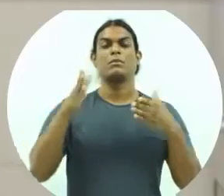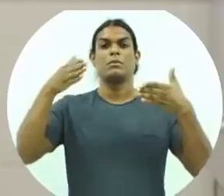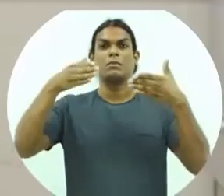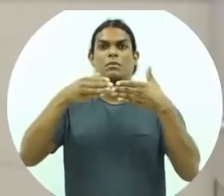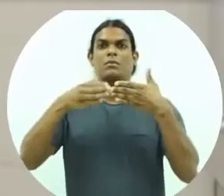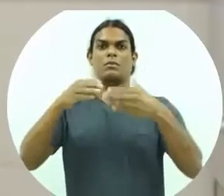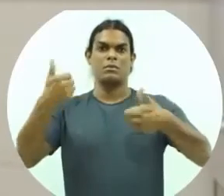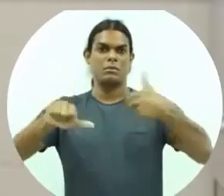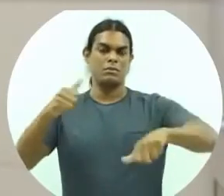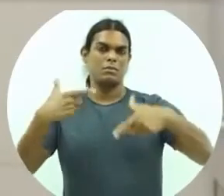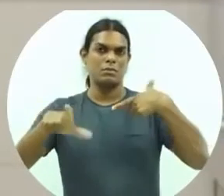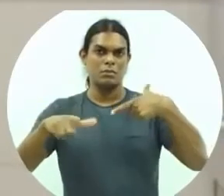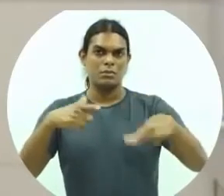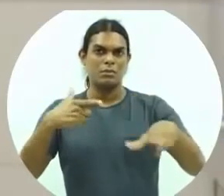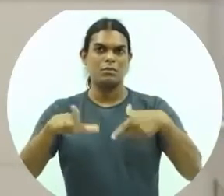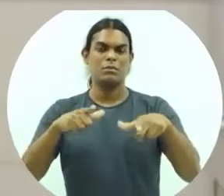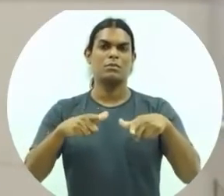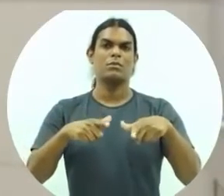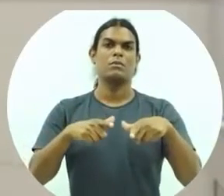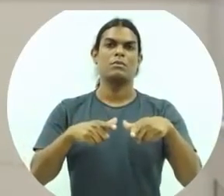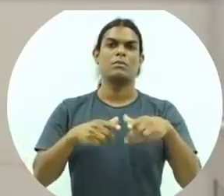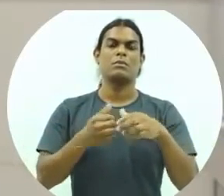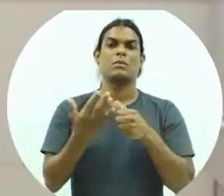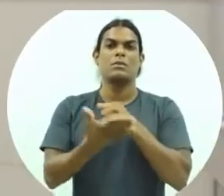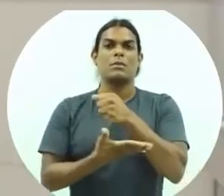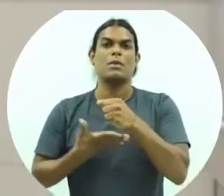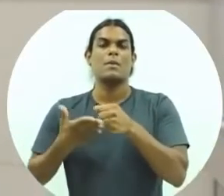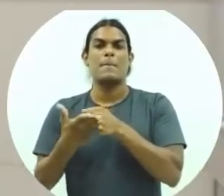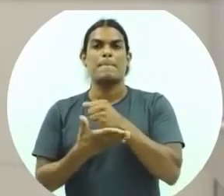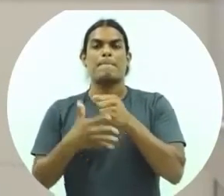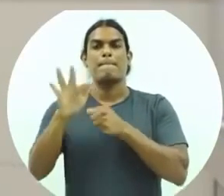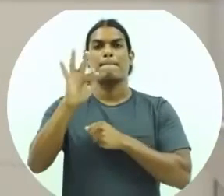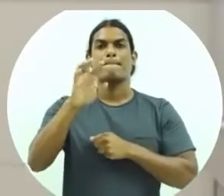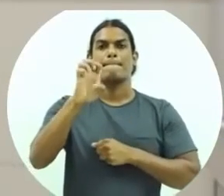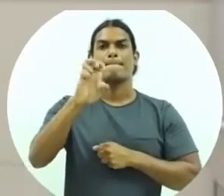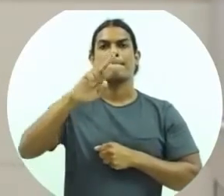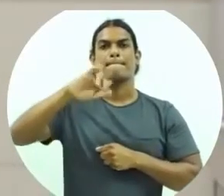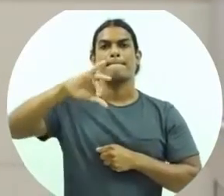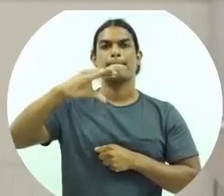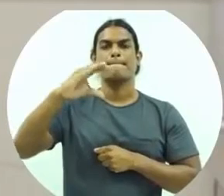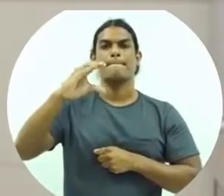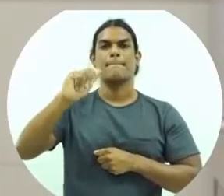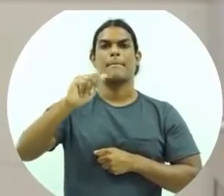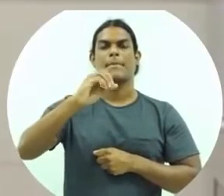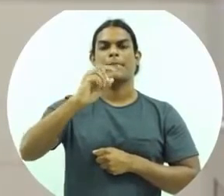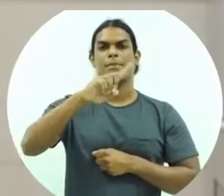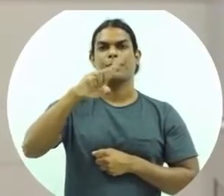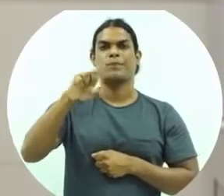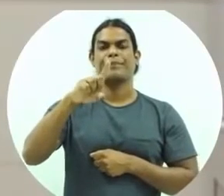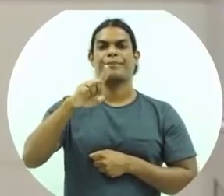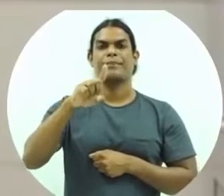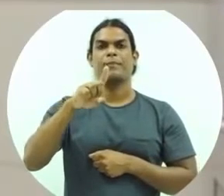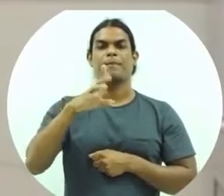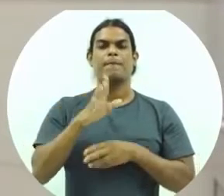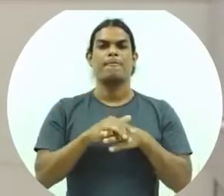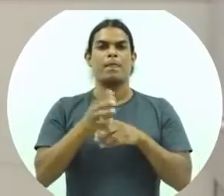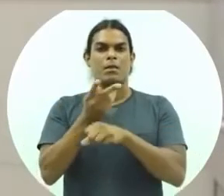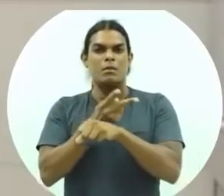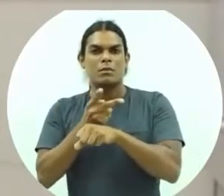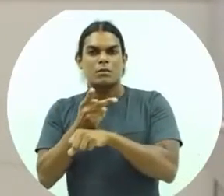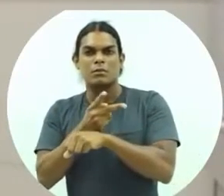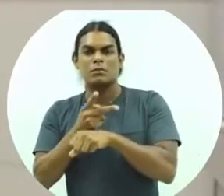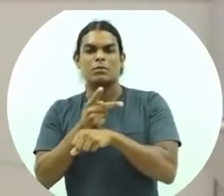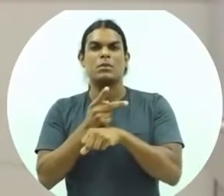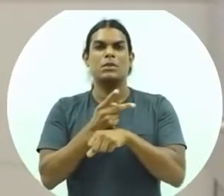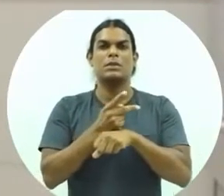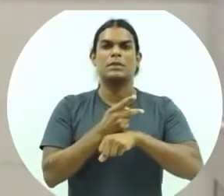foco da avaliação de desempenho dentro da organização refere-se à aferição de potencial, eu estou buscando identificar a capacidade de